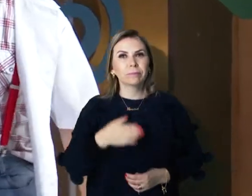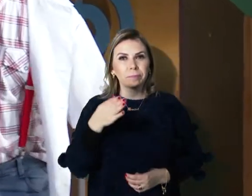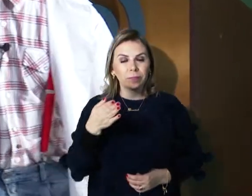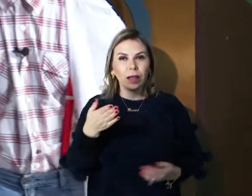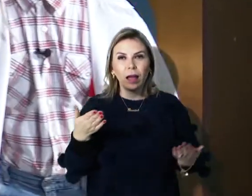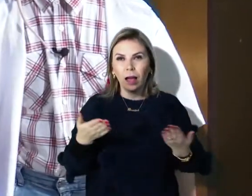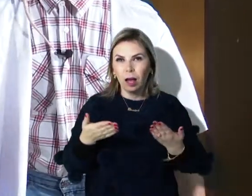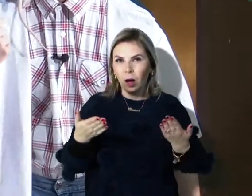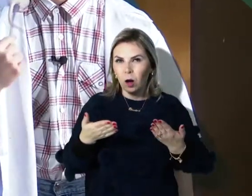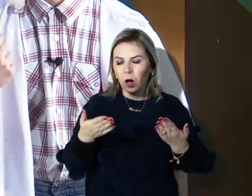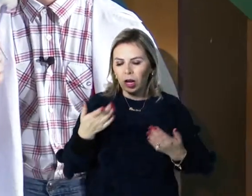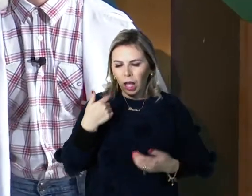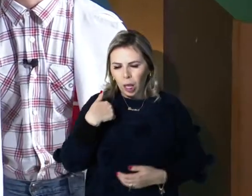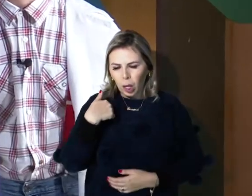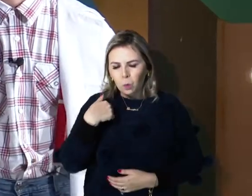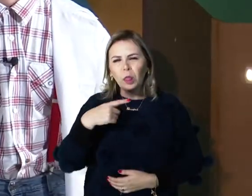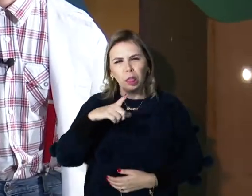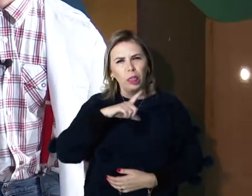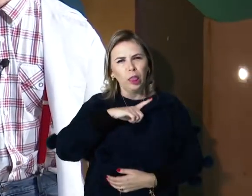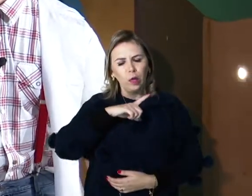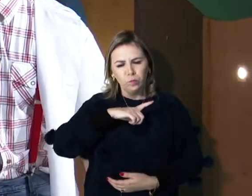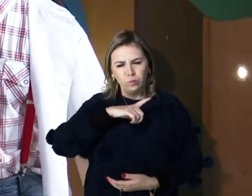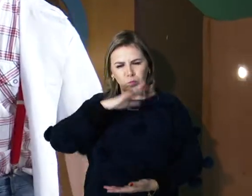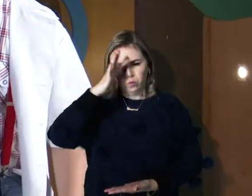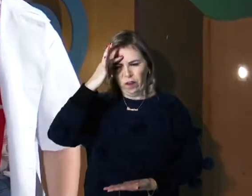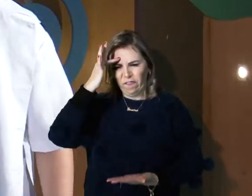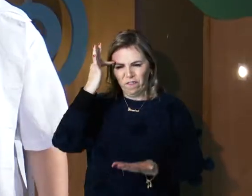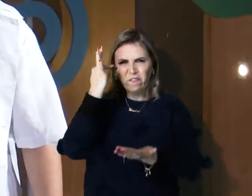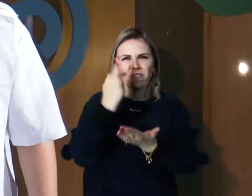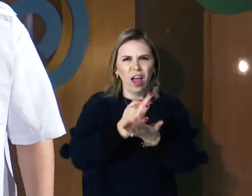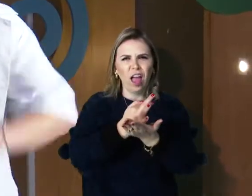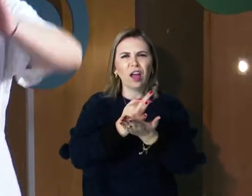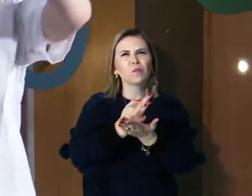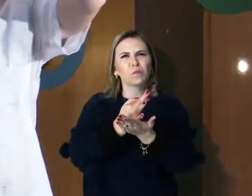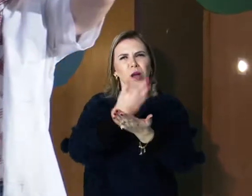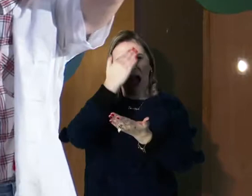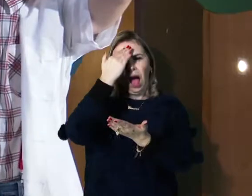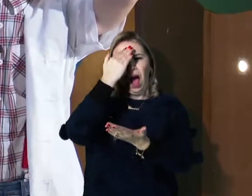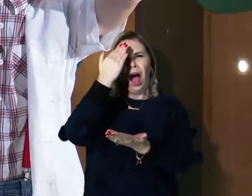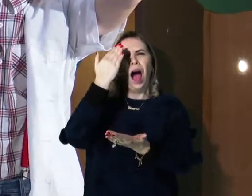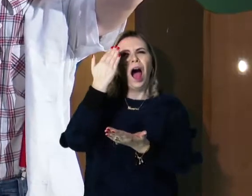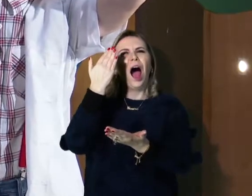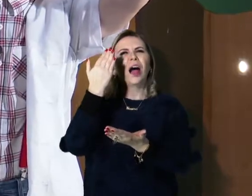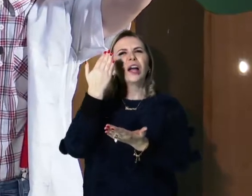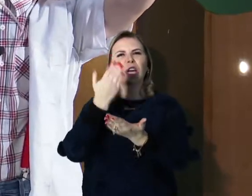Gente, eu tenho fé. Eu acredito naquilo